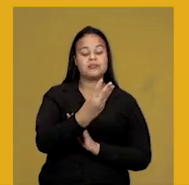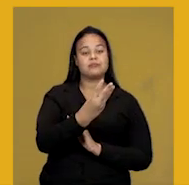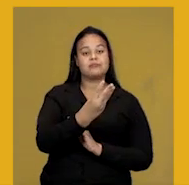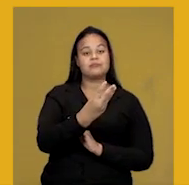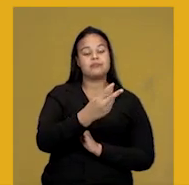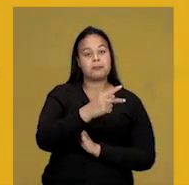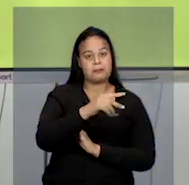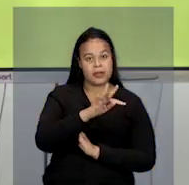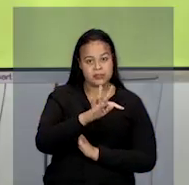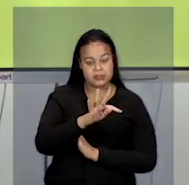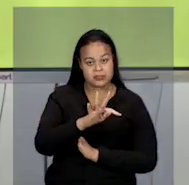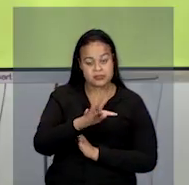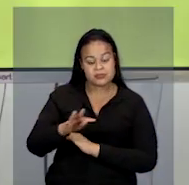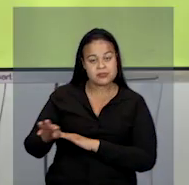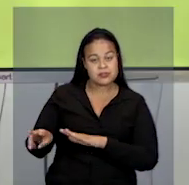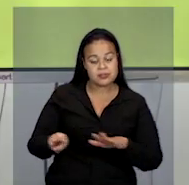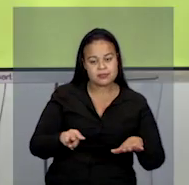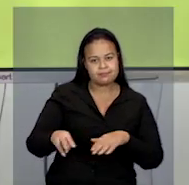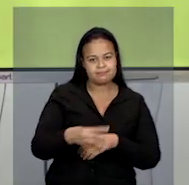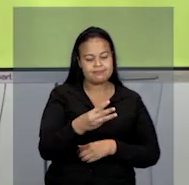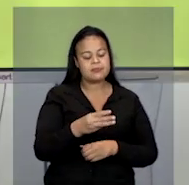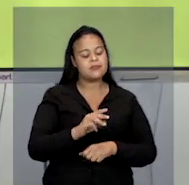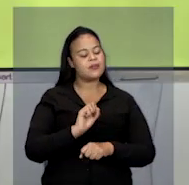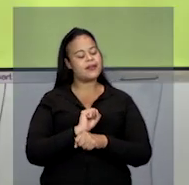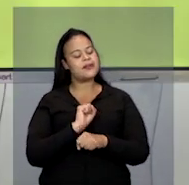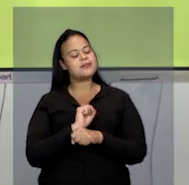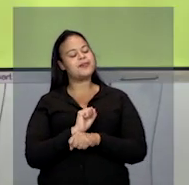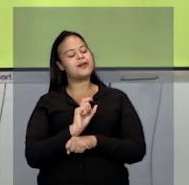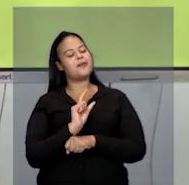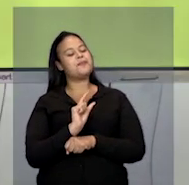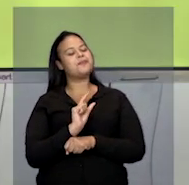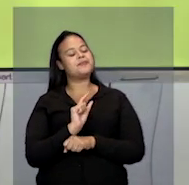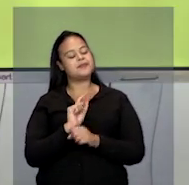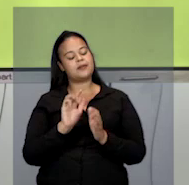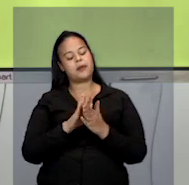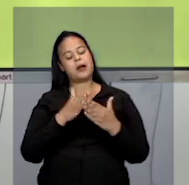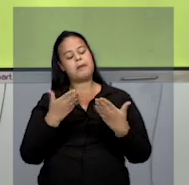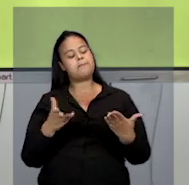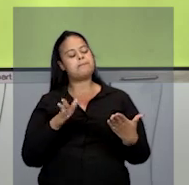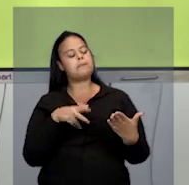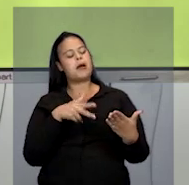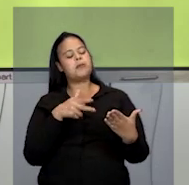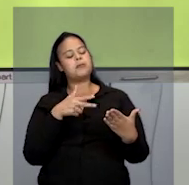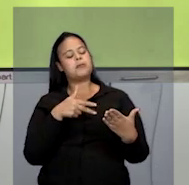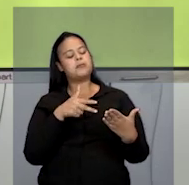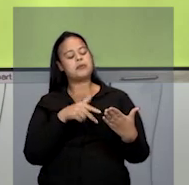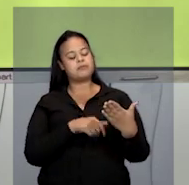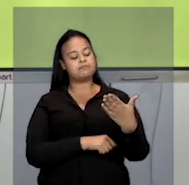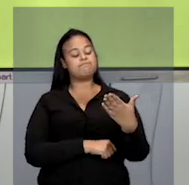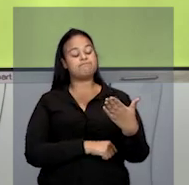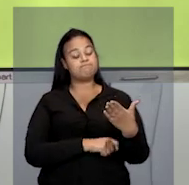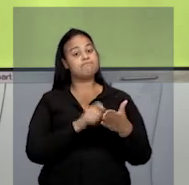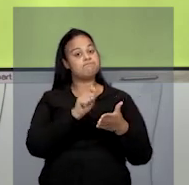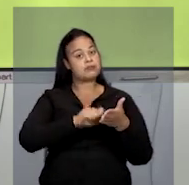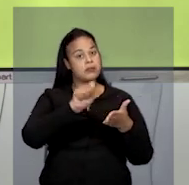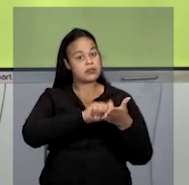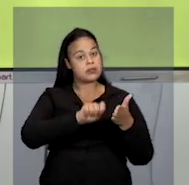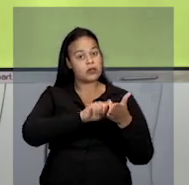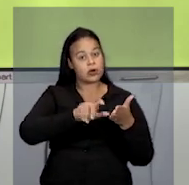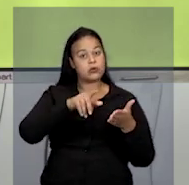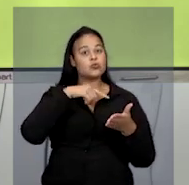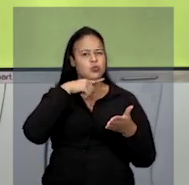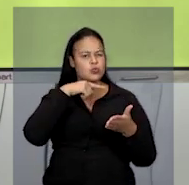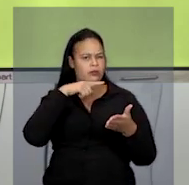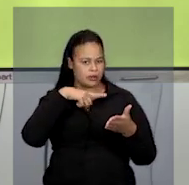semana. Então, vou dar um tempinho para você pegar o seu PET, abrir na semana 3, para você anotar suas dúvidas,